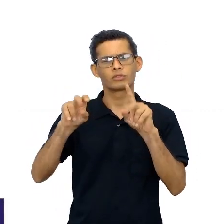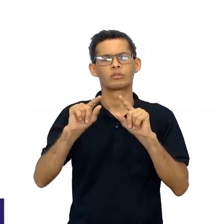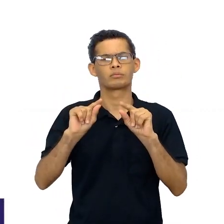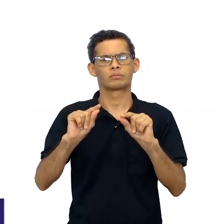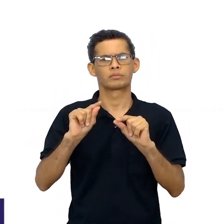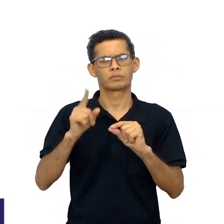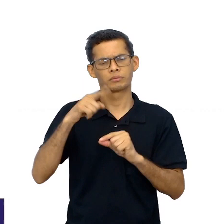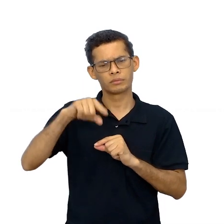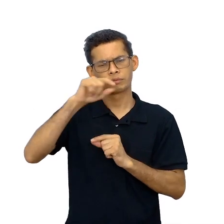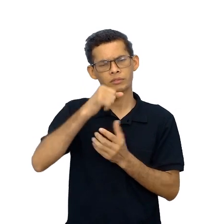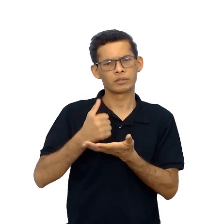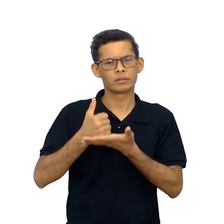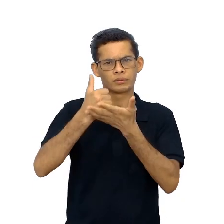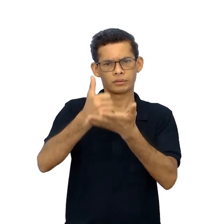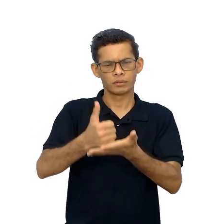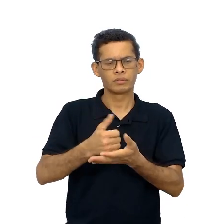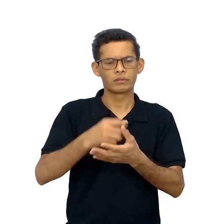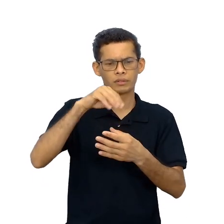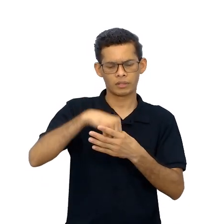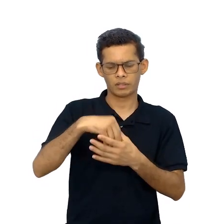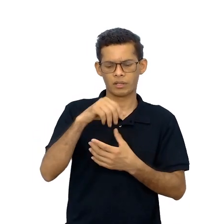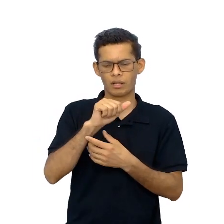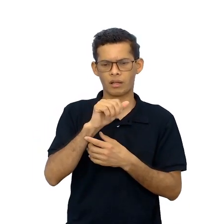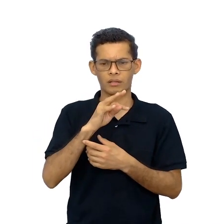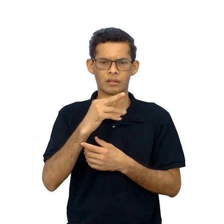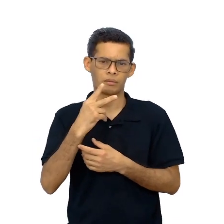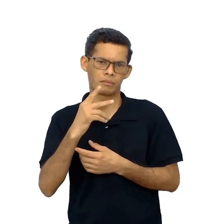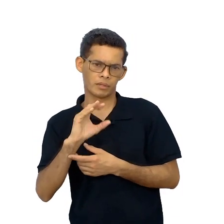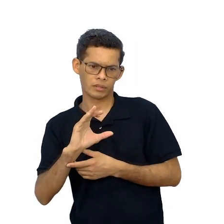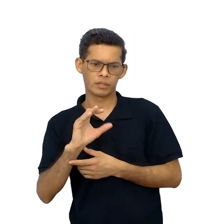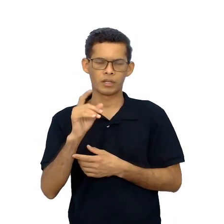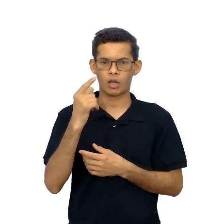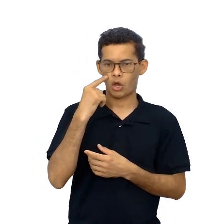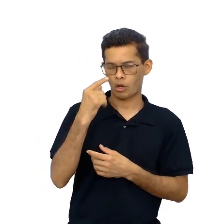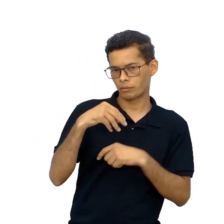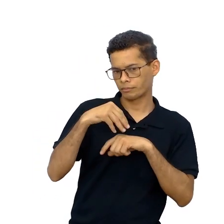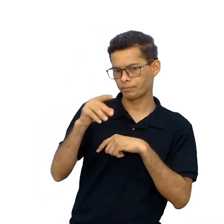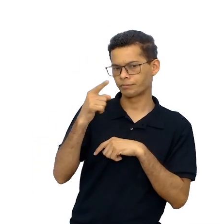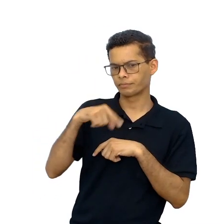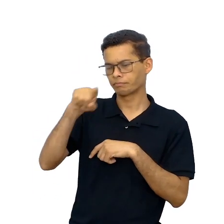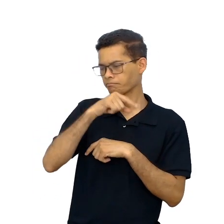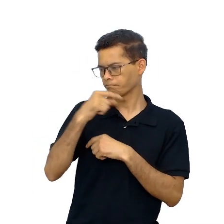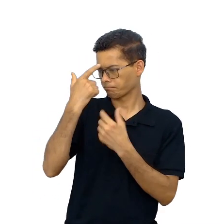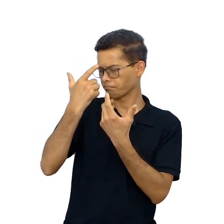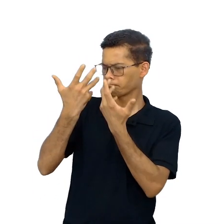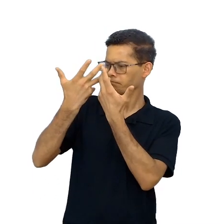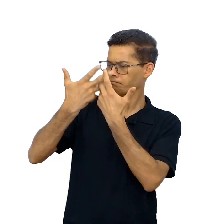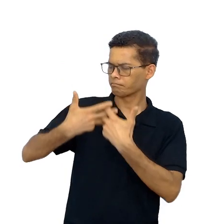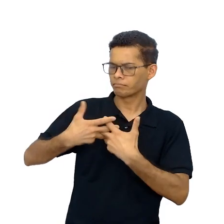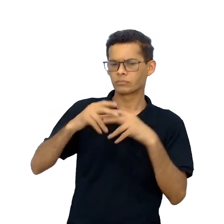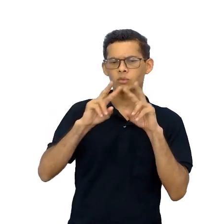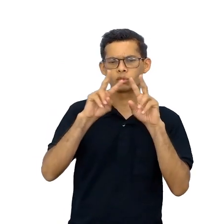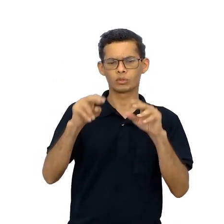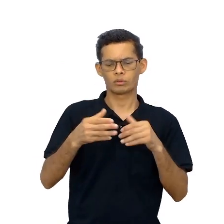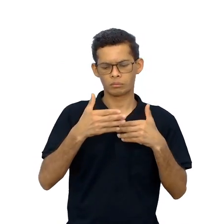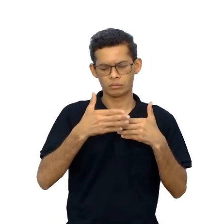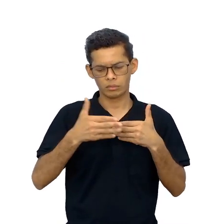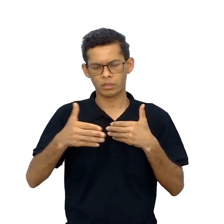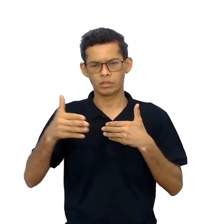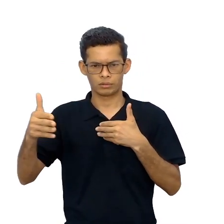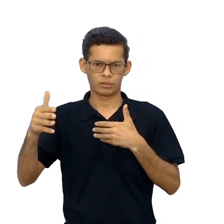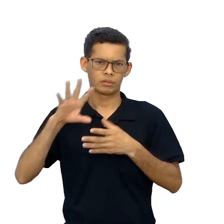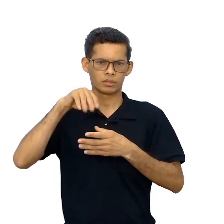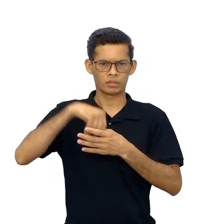para vocês levarem para a TPC, né? Analisem e reflitam sobre as sequências, né, que